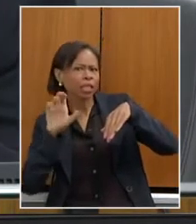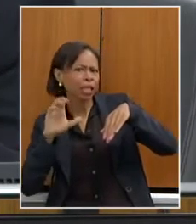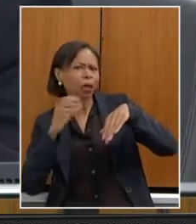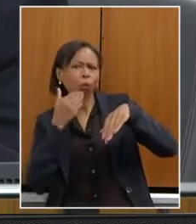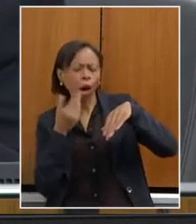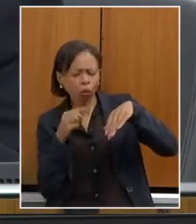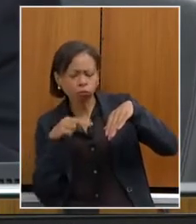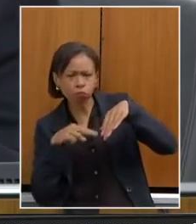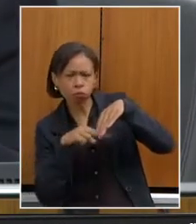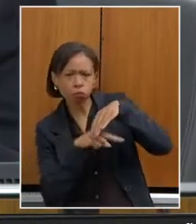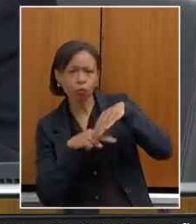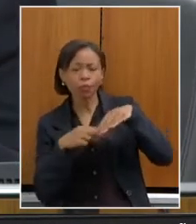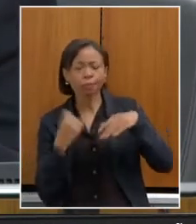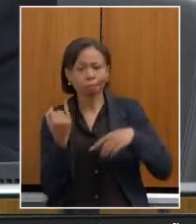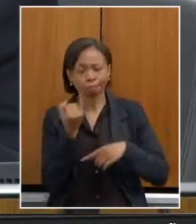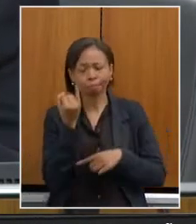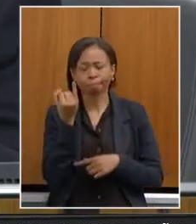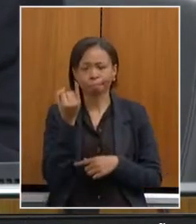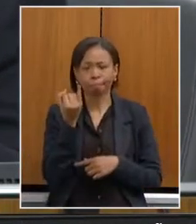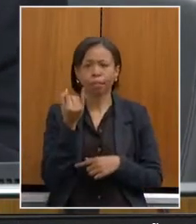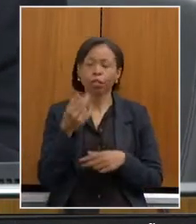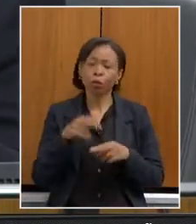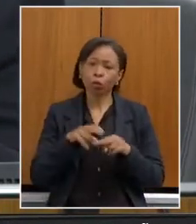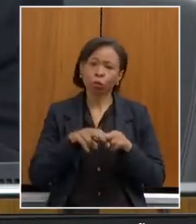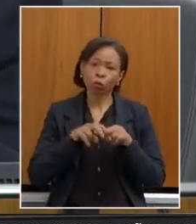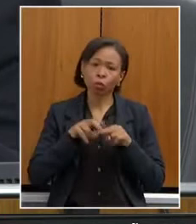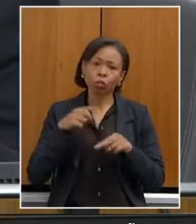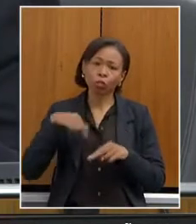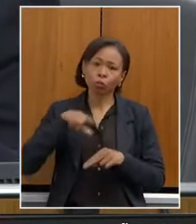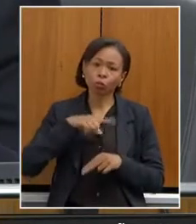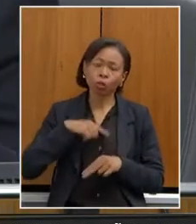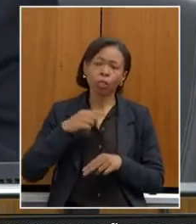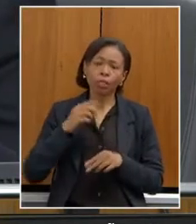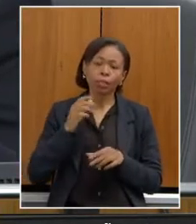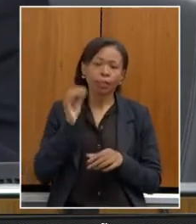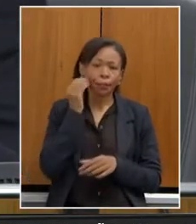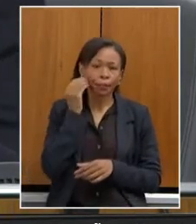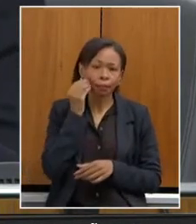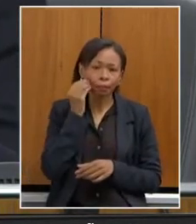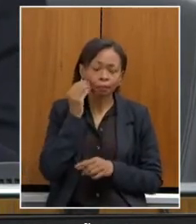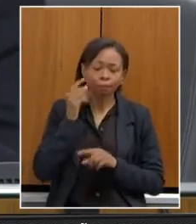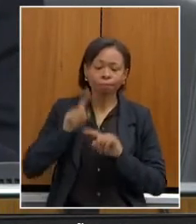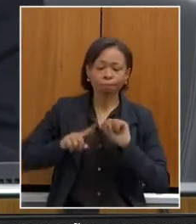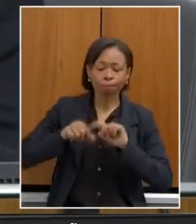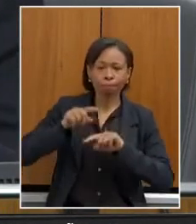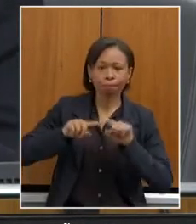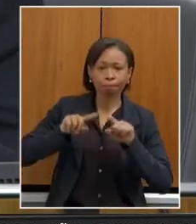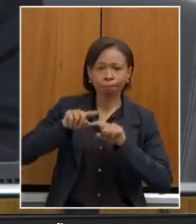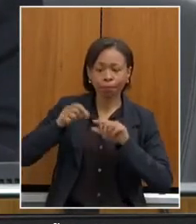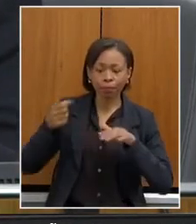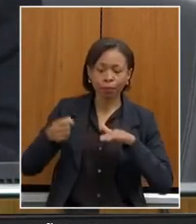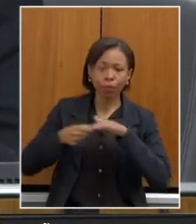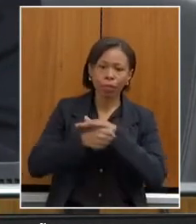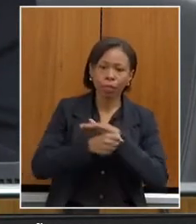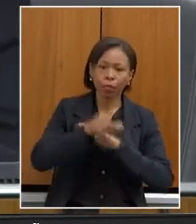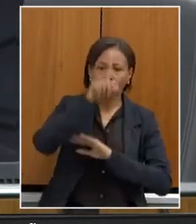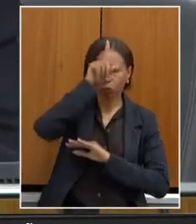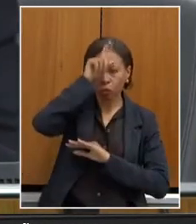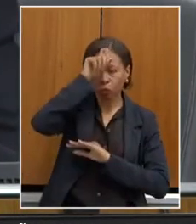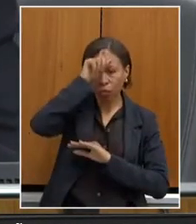diagnóstico especialmente para que a gente consiga equipar aqueles hospitais de referência e esse o senhor já me passou estão